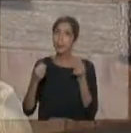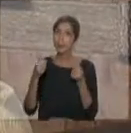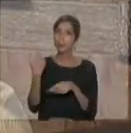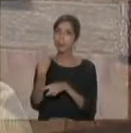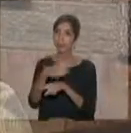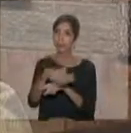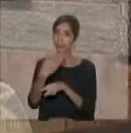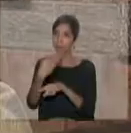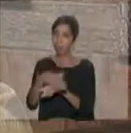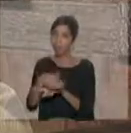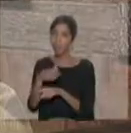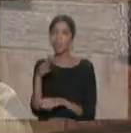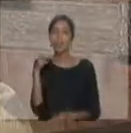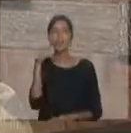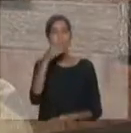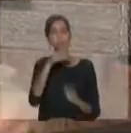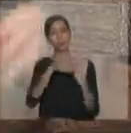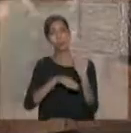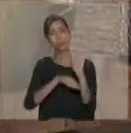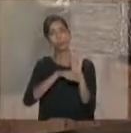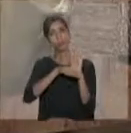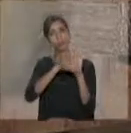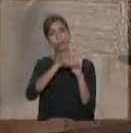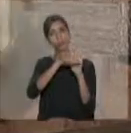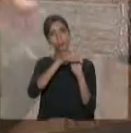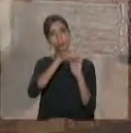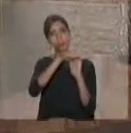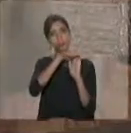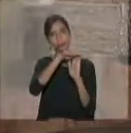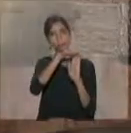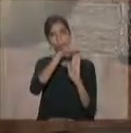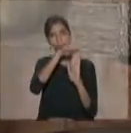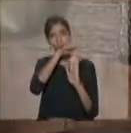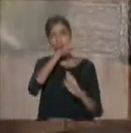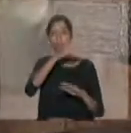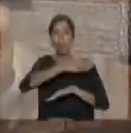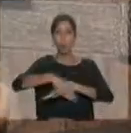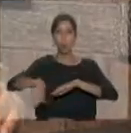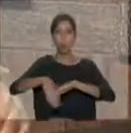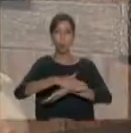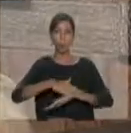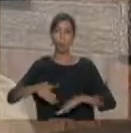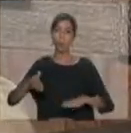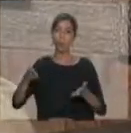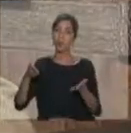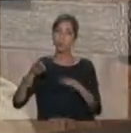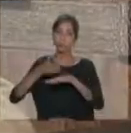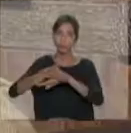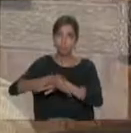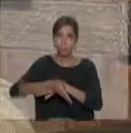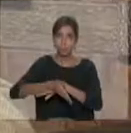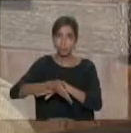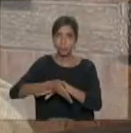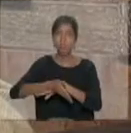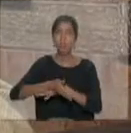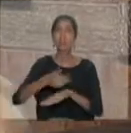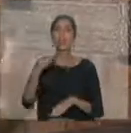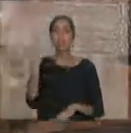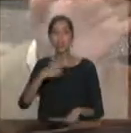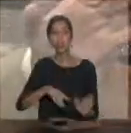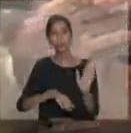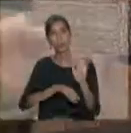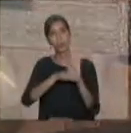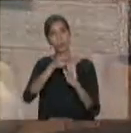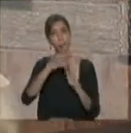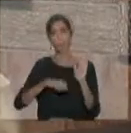elevador Lacerda, subimos o elevador Lacerda, atravessou uma rua, entrou no elevador de novo, a